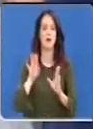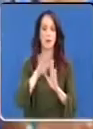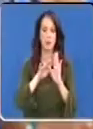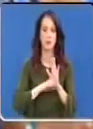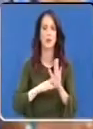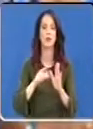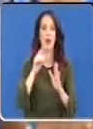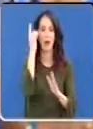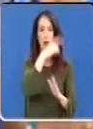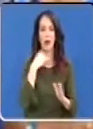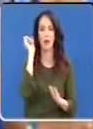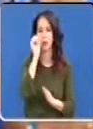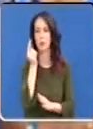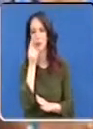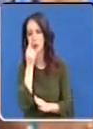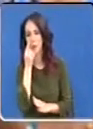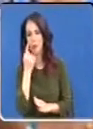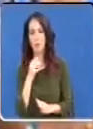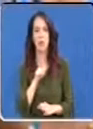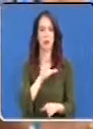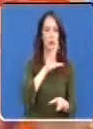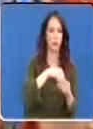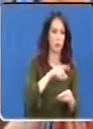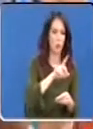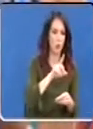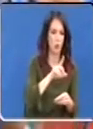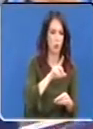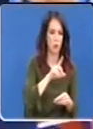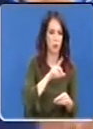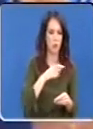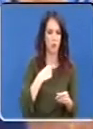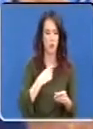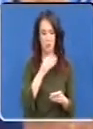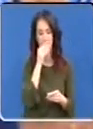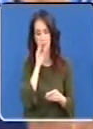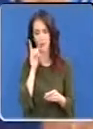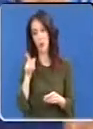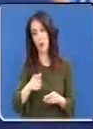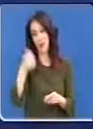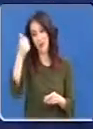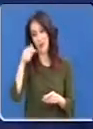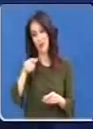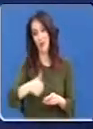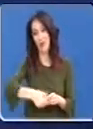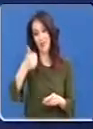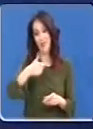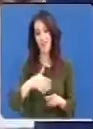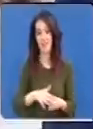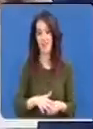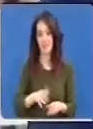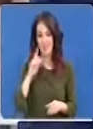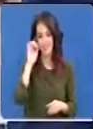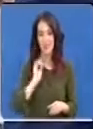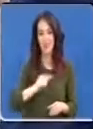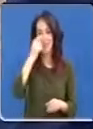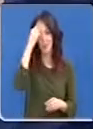estranha? Sim. Tem? Mas não, estou a incluir a ti, estou a incluir... Não. Por isso é que eu não disse mas nada. Tu ganhaste, tu ganhaste. Olha, eu